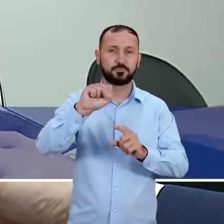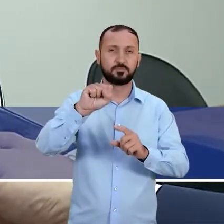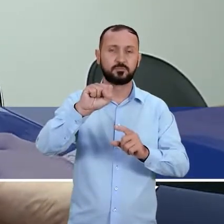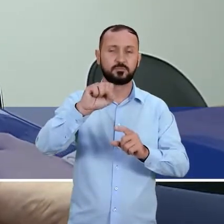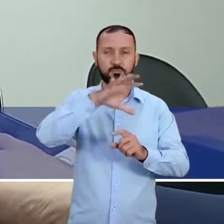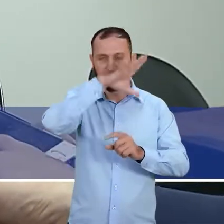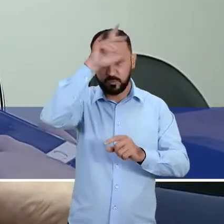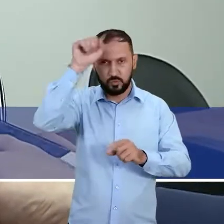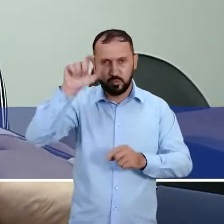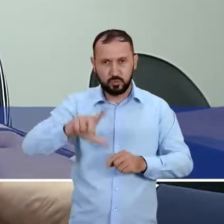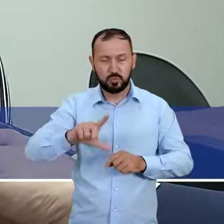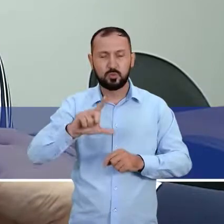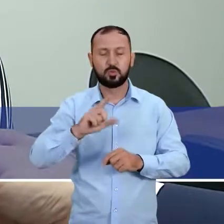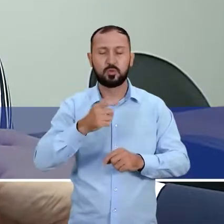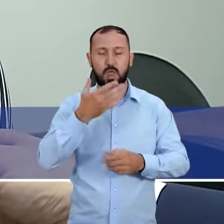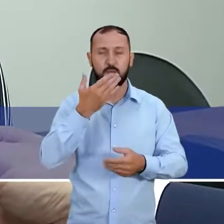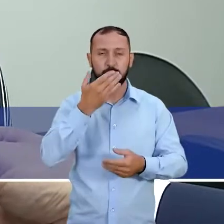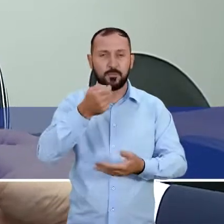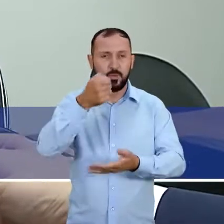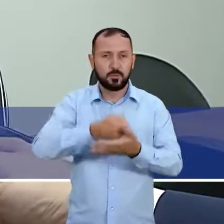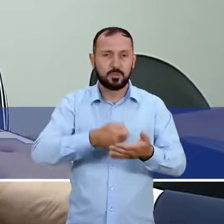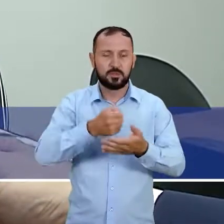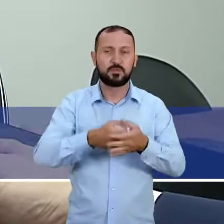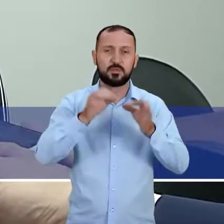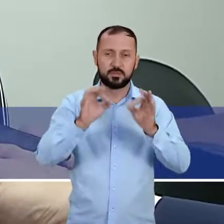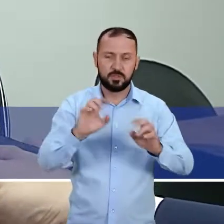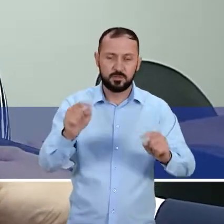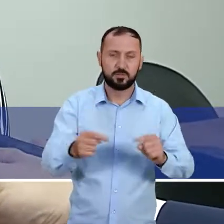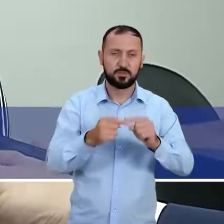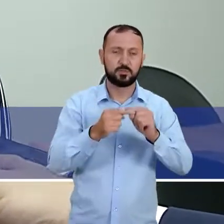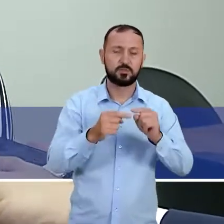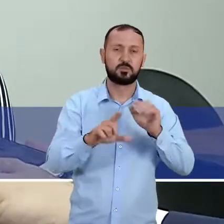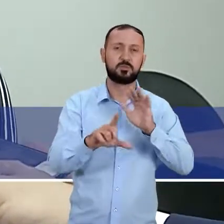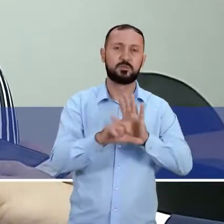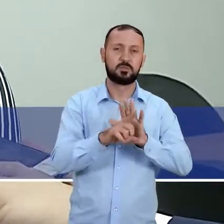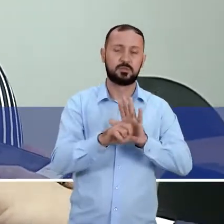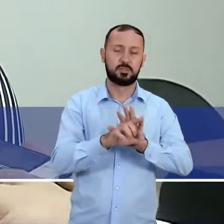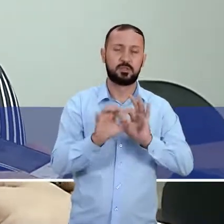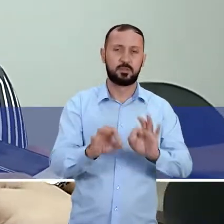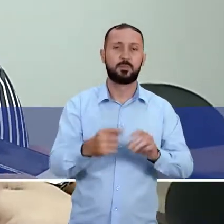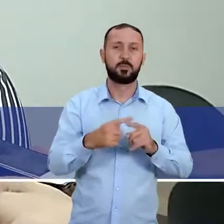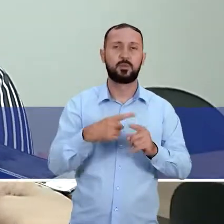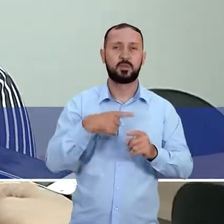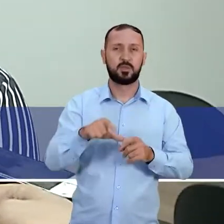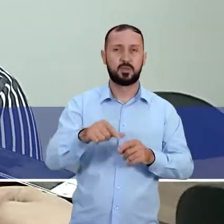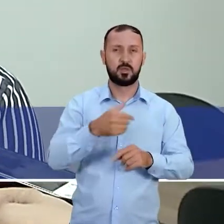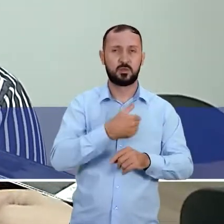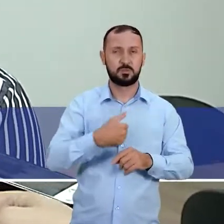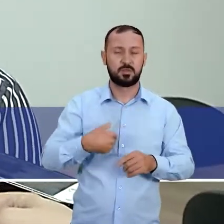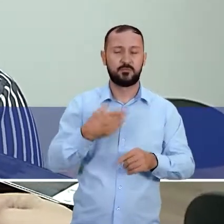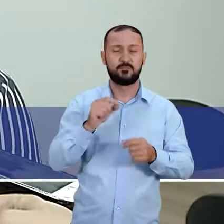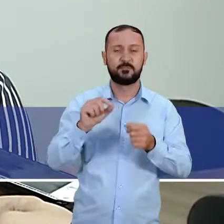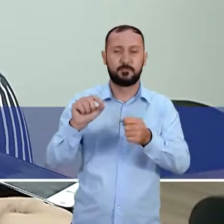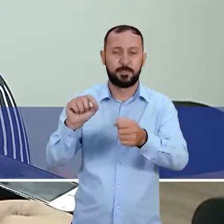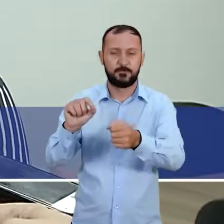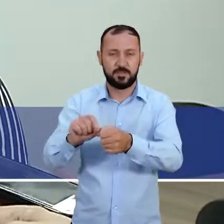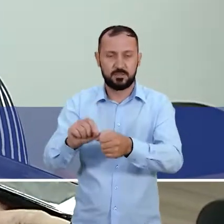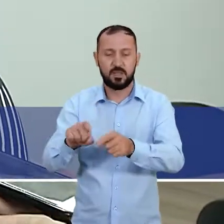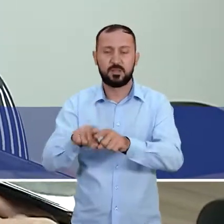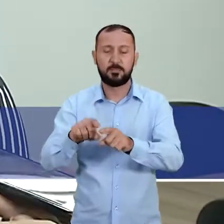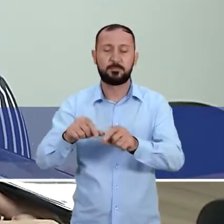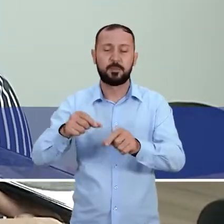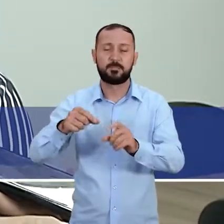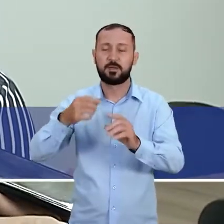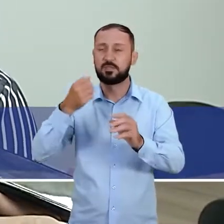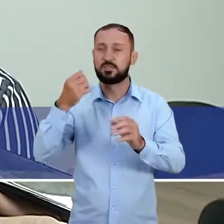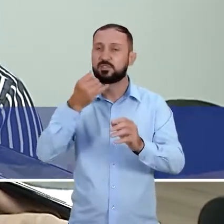Mato Grosso do Sul cobrava estava dentro da legalidade, porque o nosso Estado cobra sobre produção e